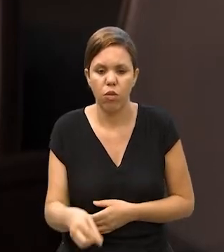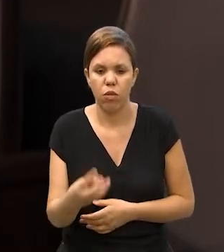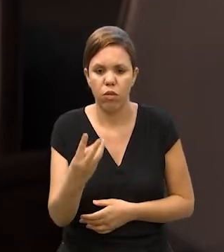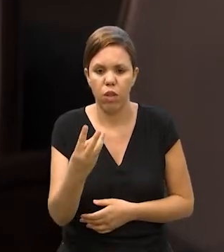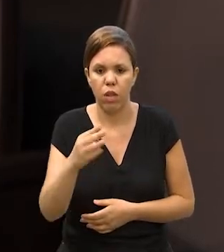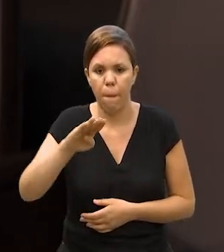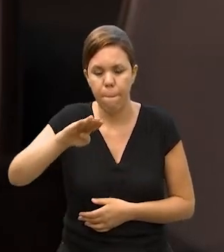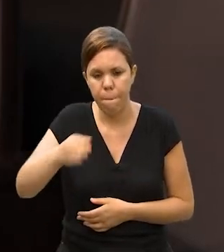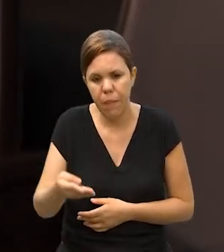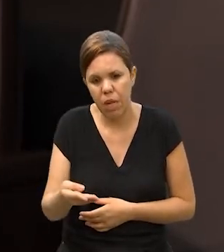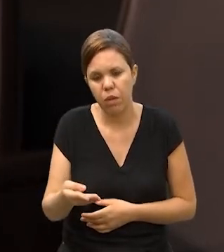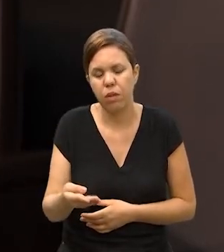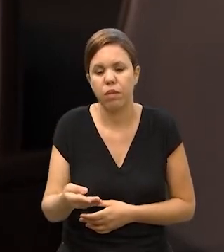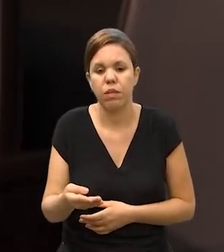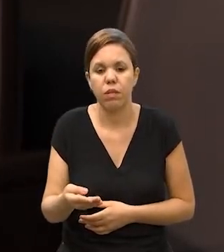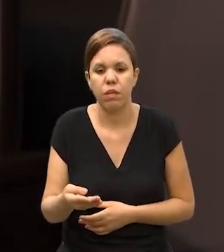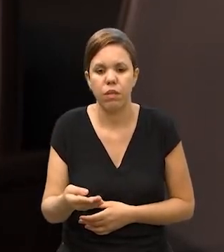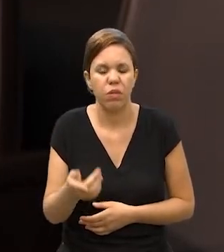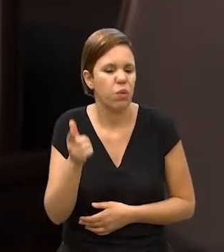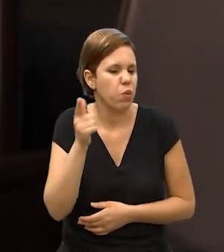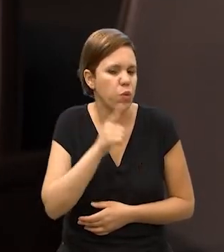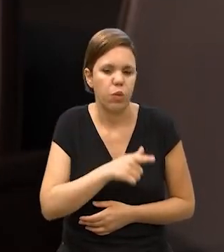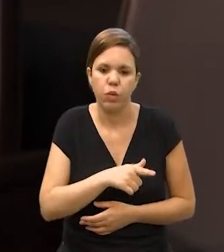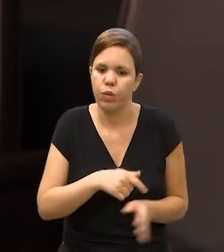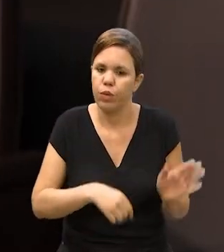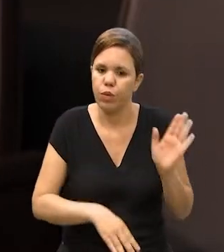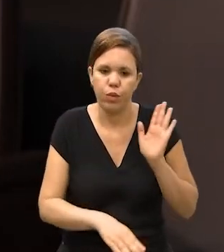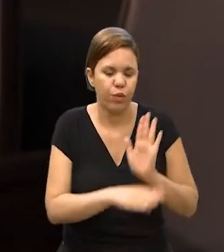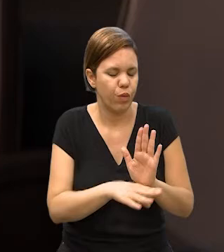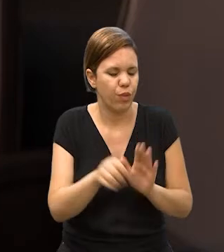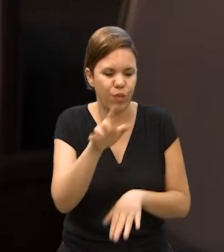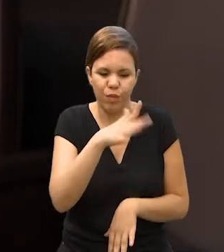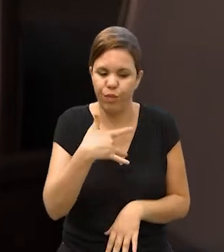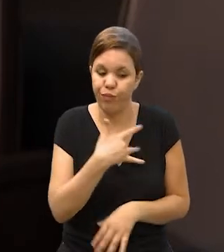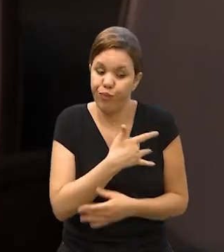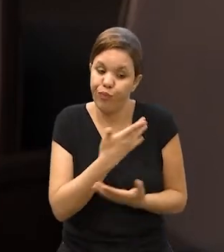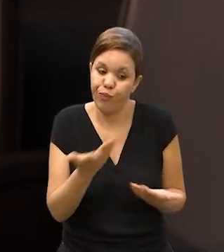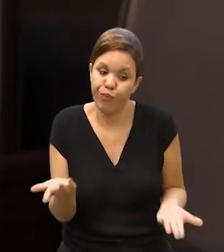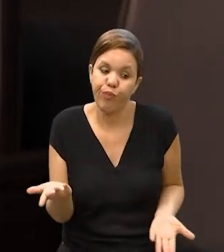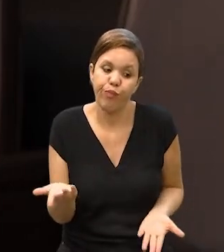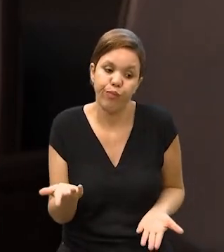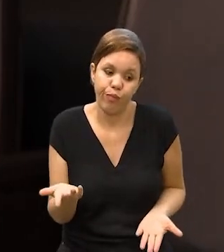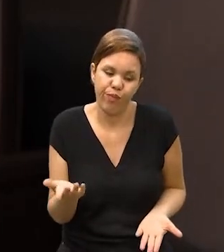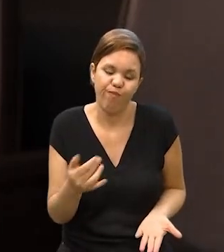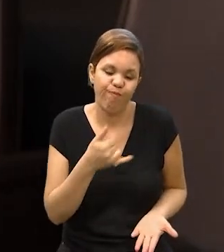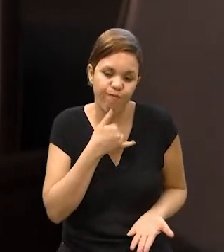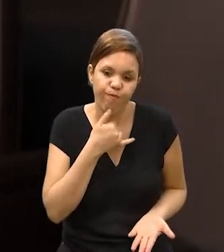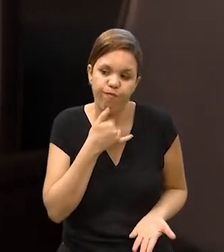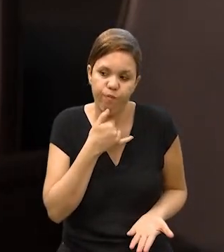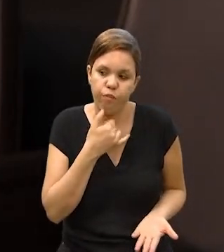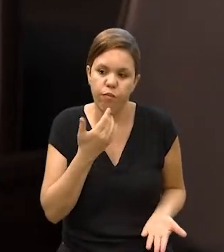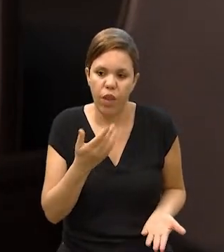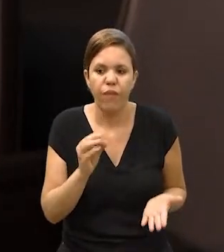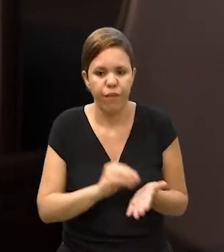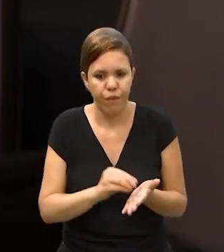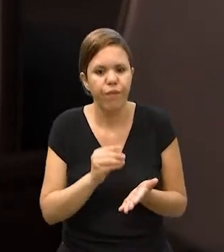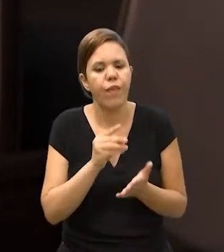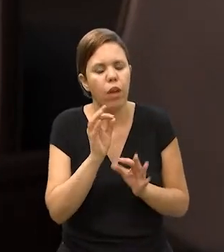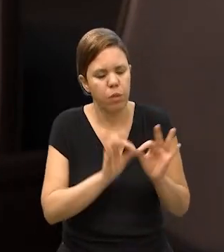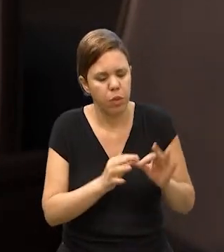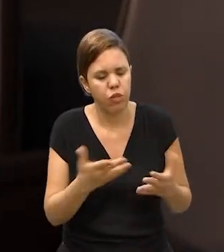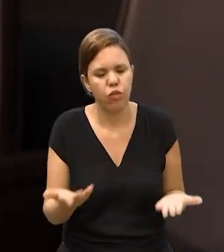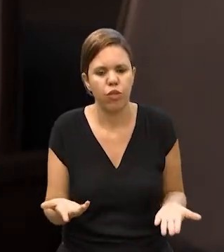6,3 bilhões, né, não conseguir dar um jeito na área da saúde é lamentável. Falta